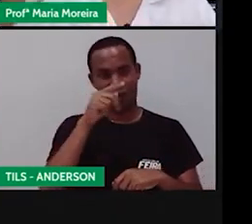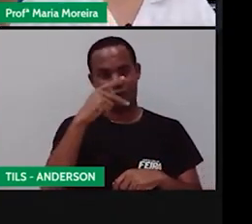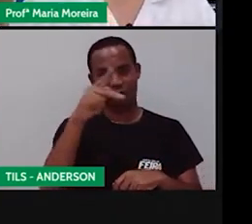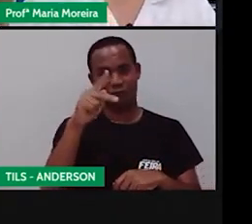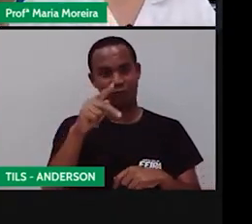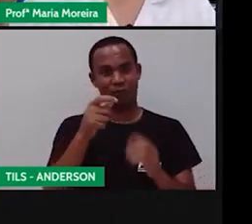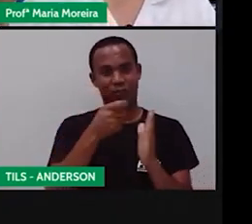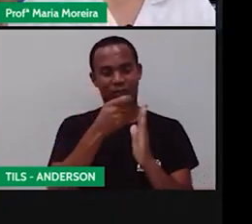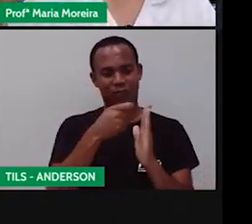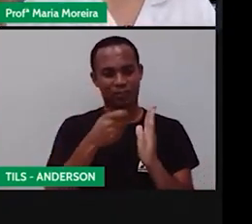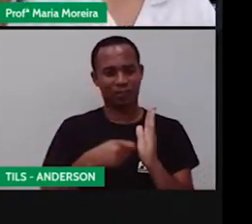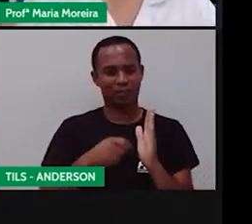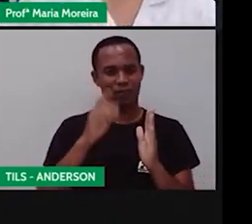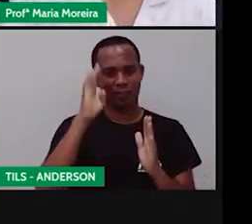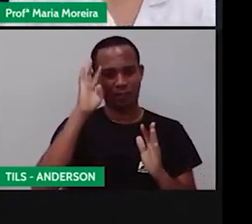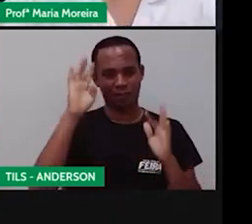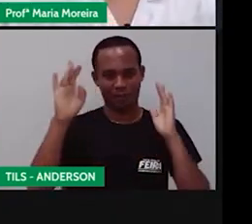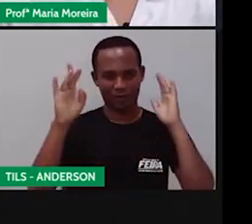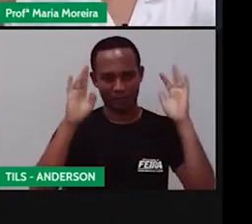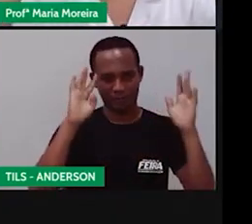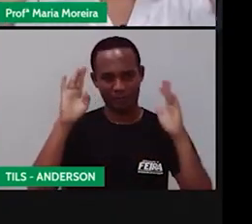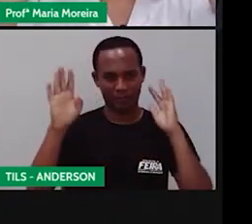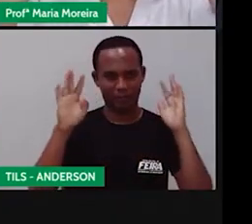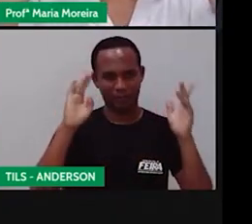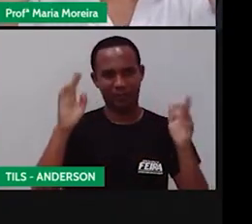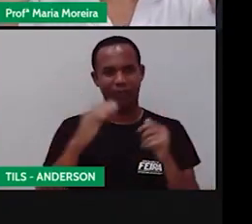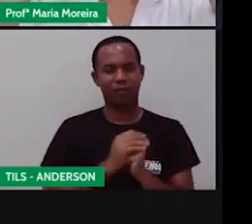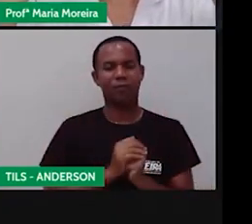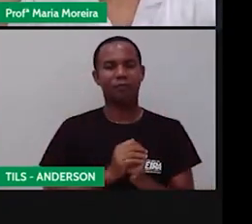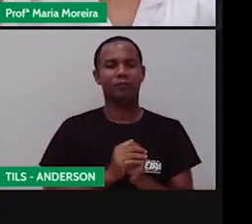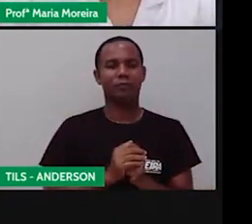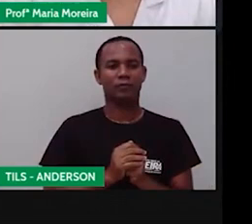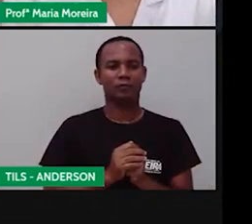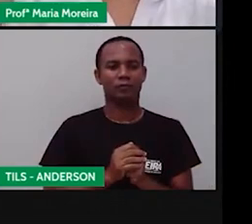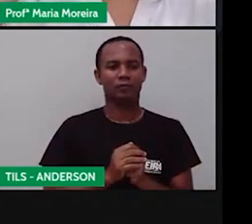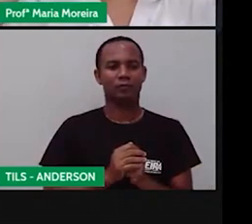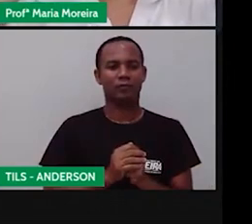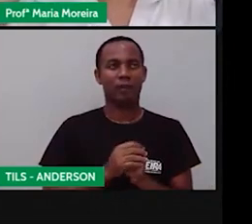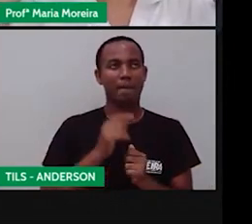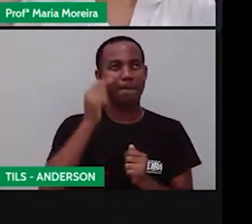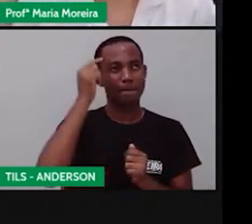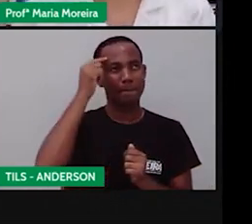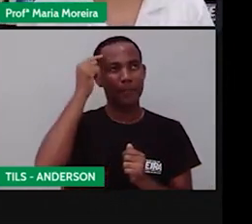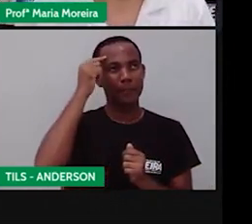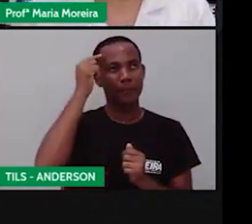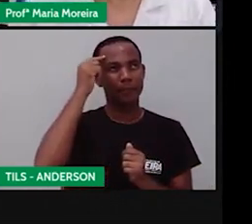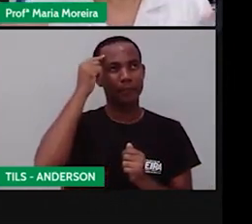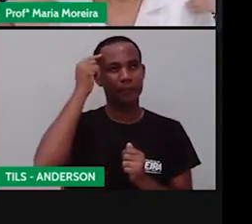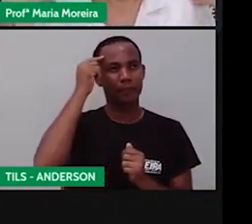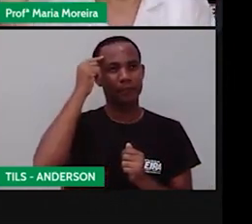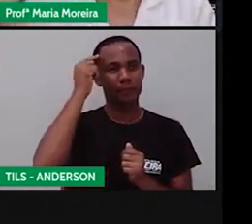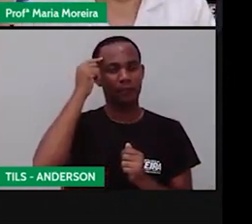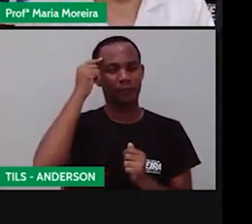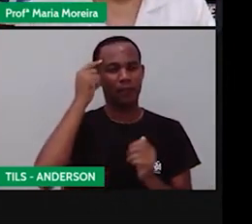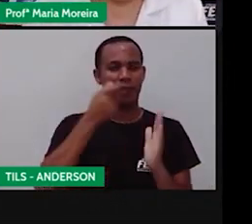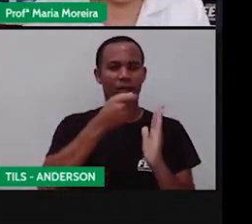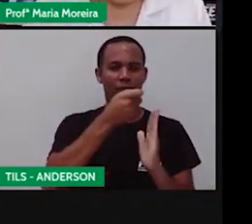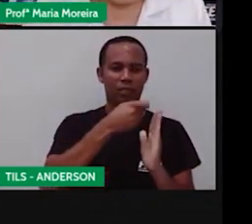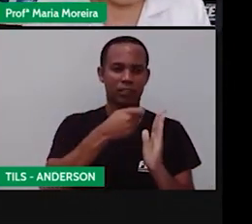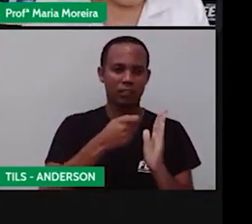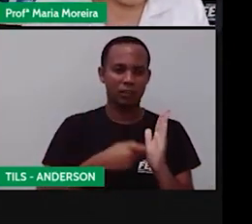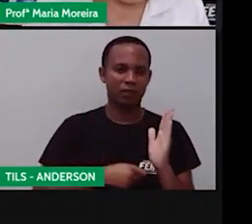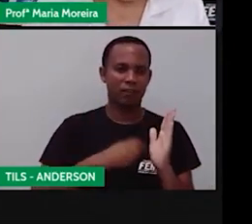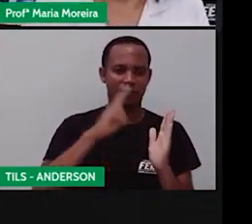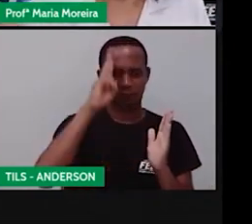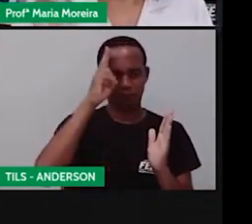Vamos aí usar a imaginação, ó. Bota a cabecinha aí, ó. Vamos pensar, pensar, pensar e escrever uma história